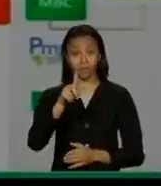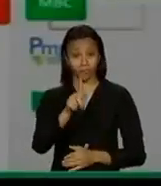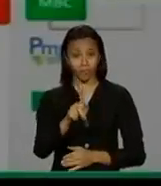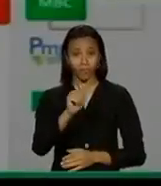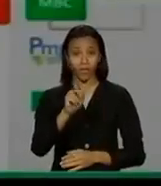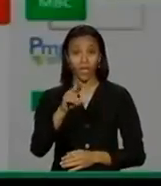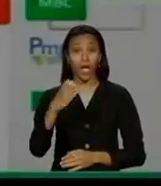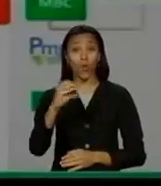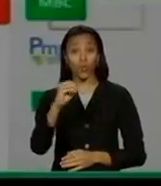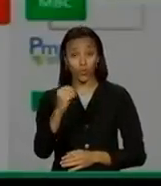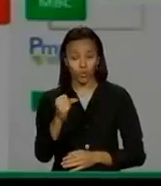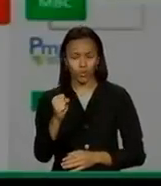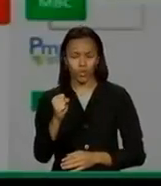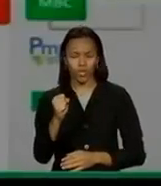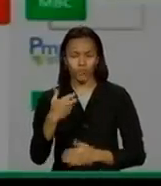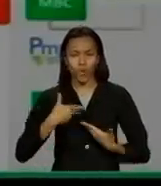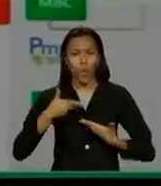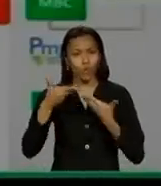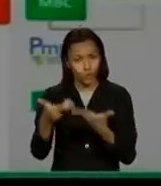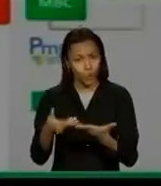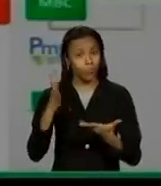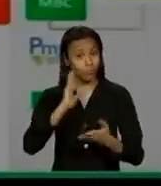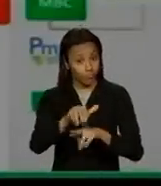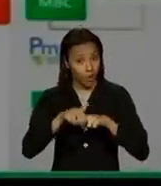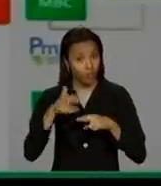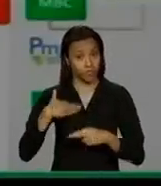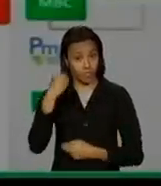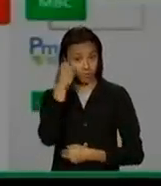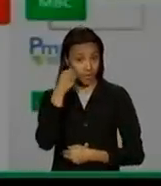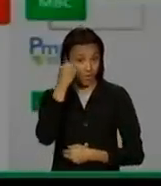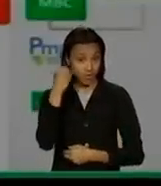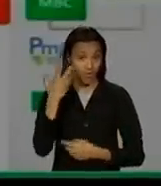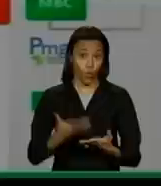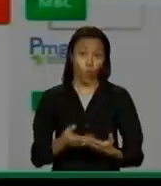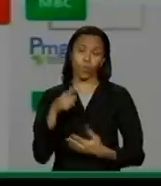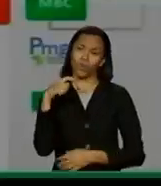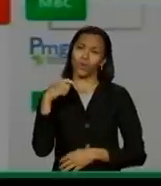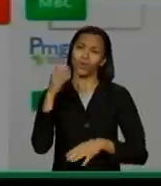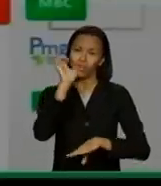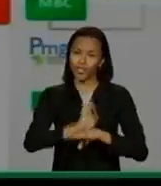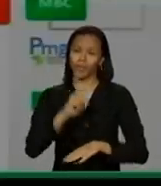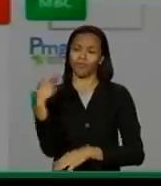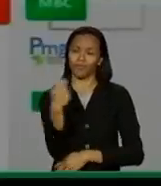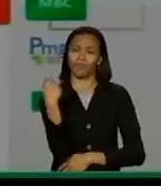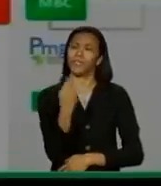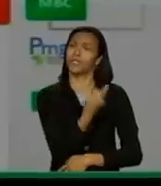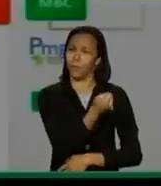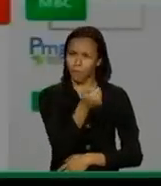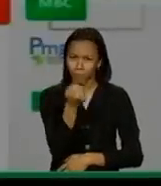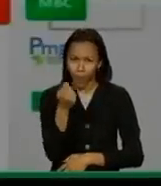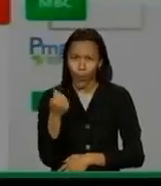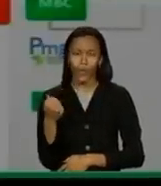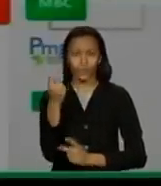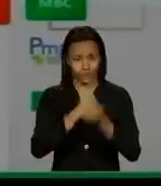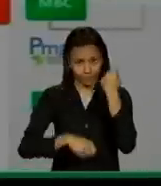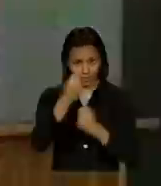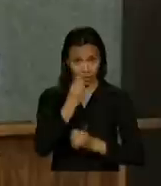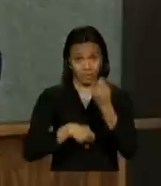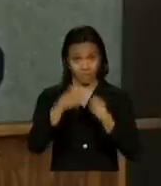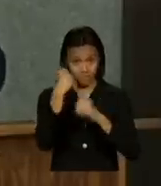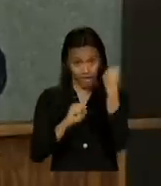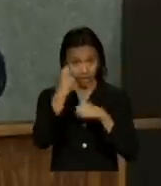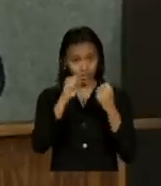convidou Pela Minha experiência Nós criamos um programa como o estado Rio Grande do Sul tem pouca empresa grande né nós fizemos uma